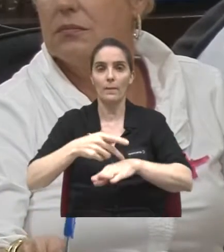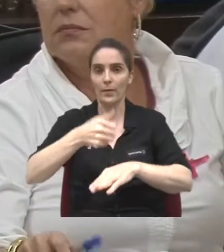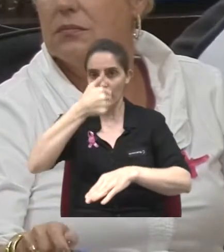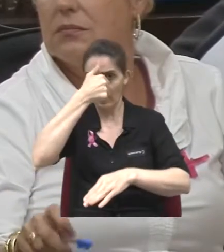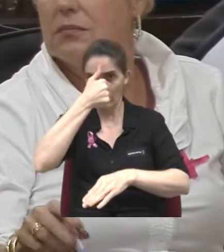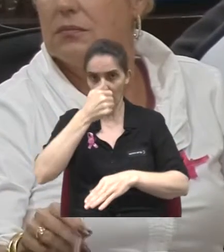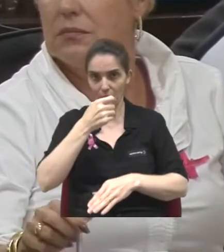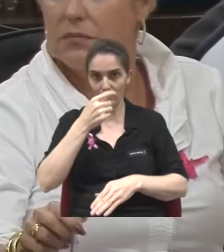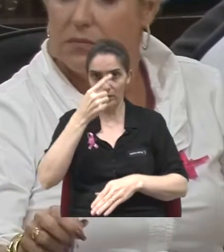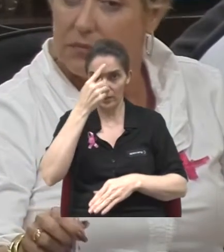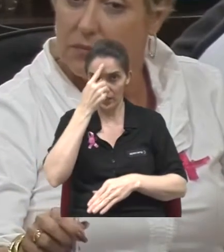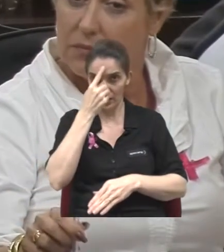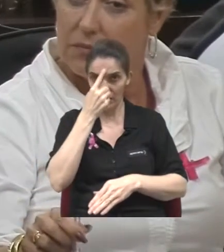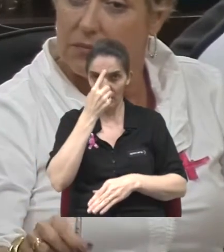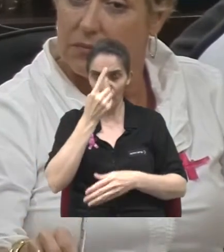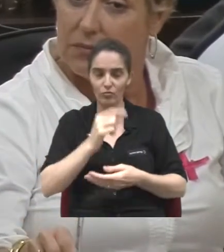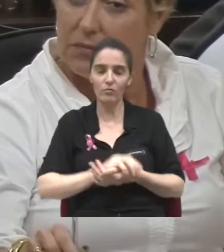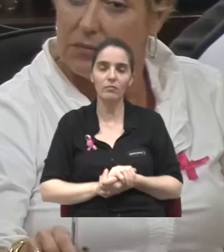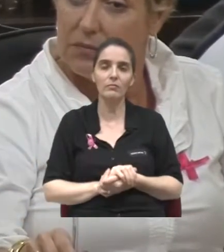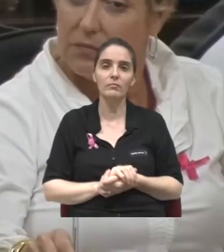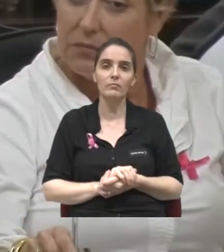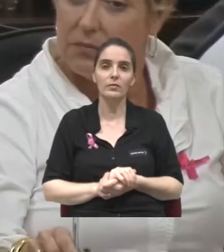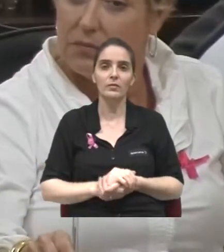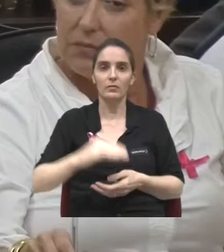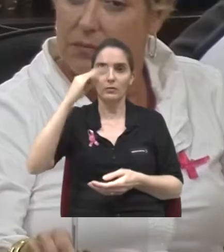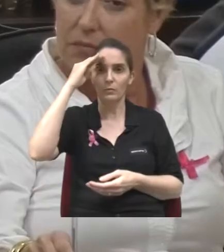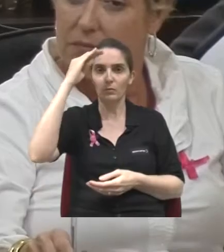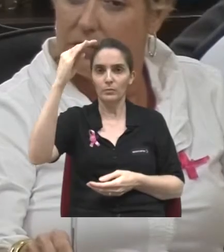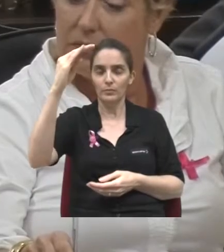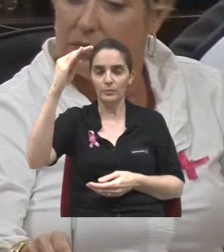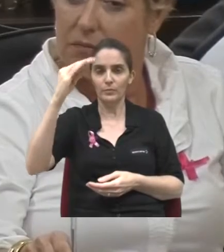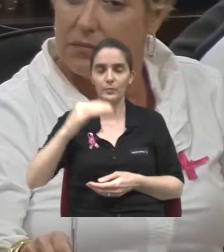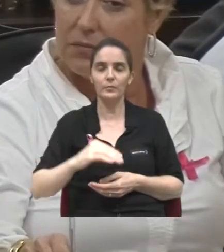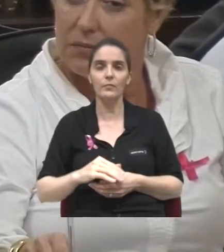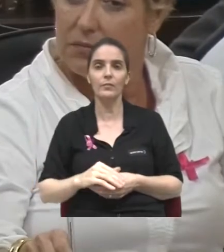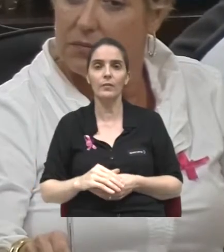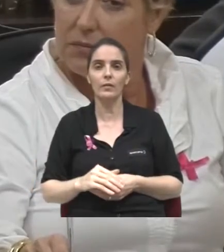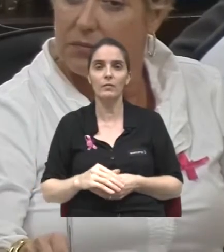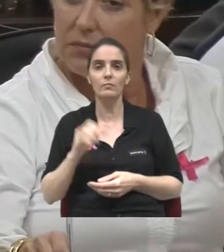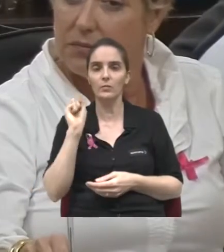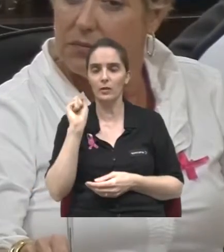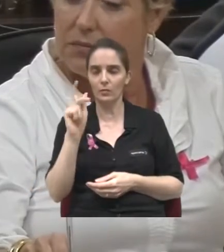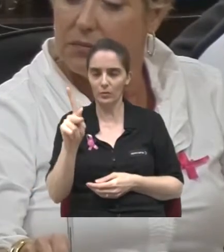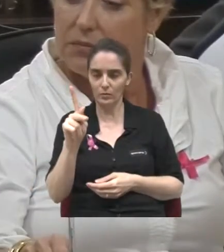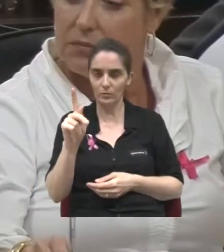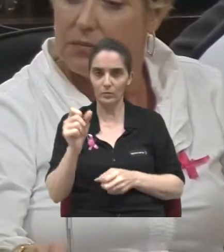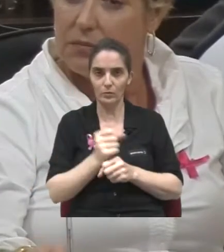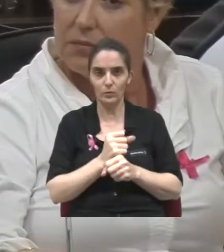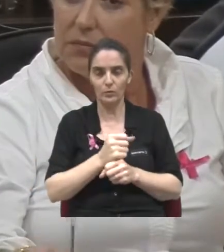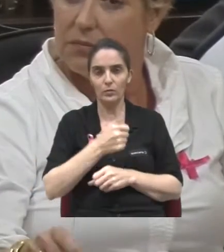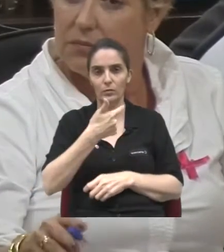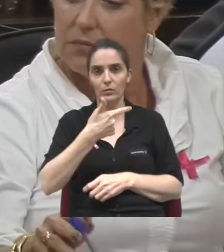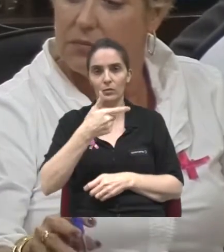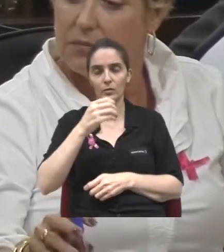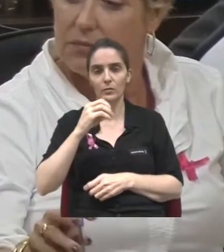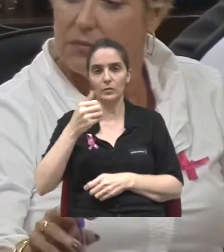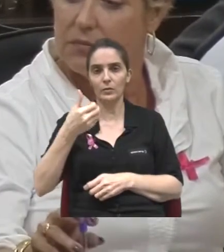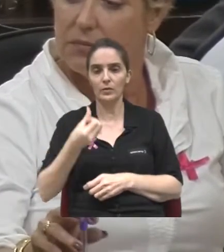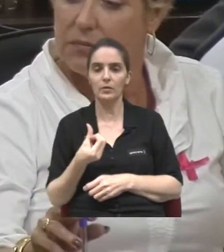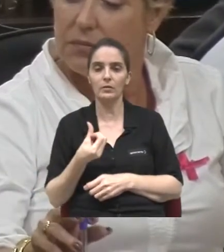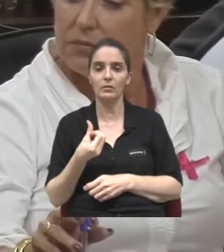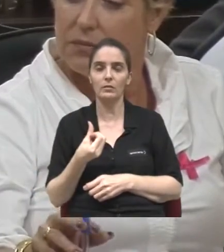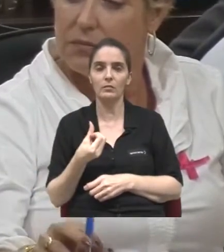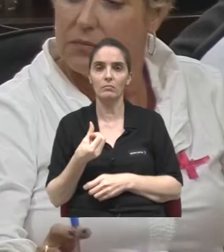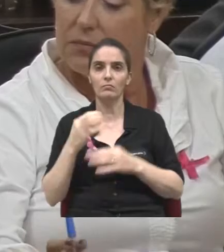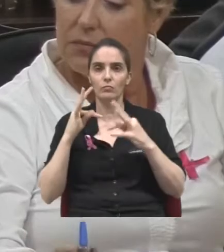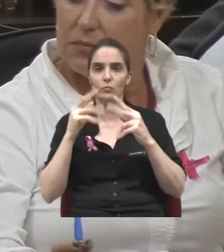de Voleibol, Brigada de Infantaria Leve, onde se aposentou no ano de 2016. Por essas missões, o capitão